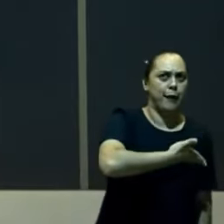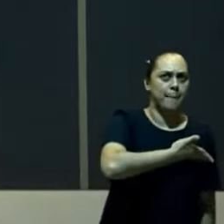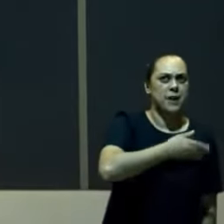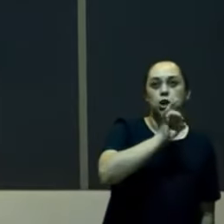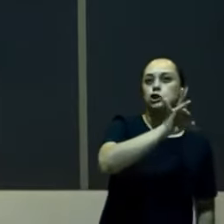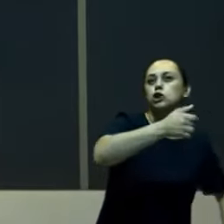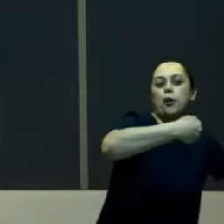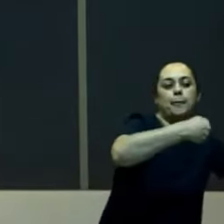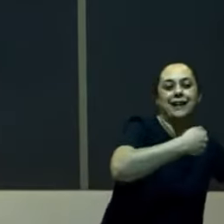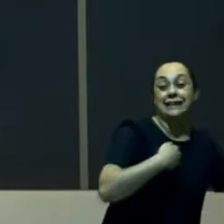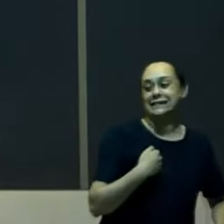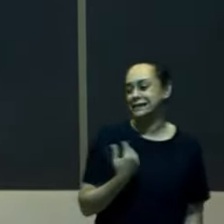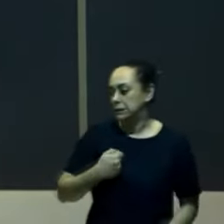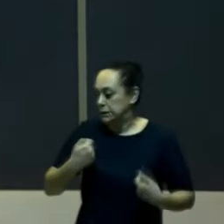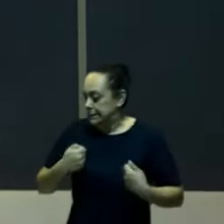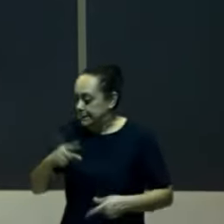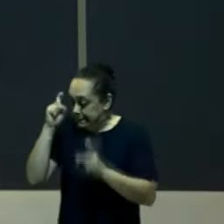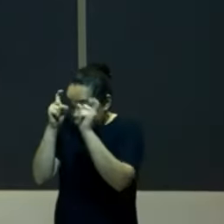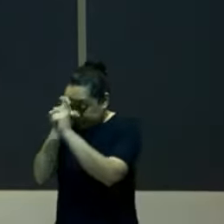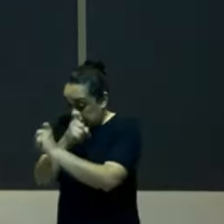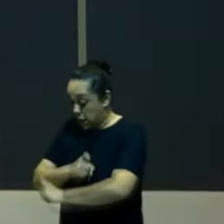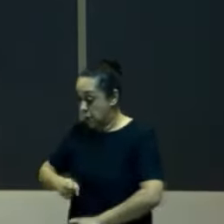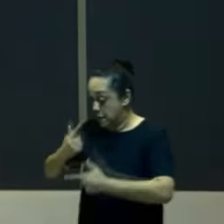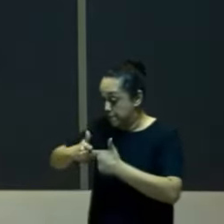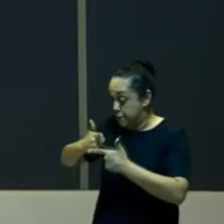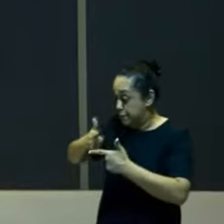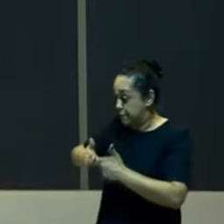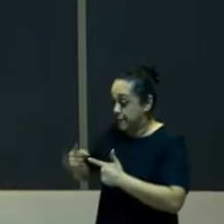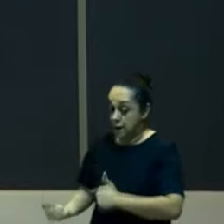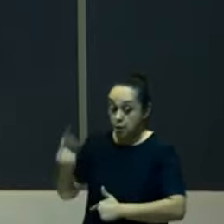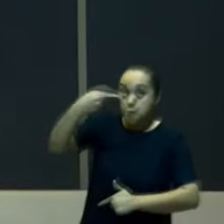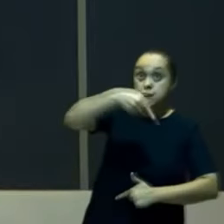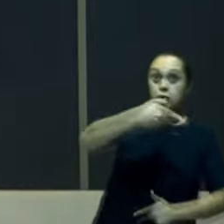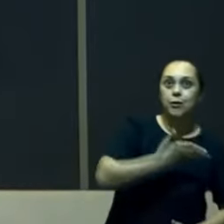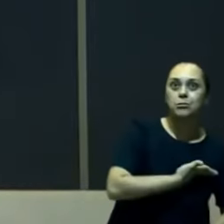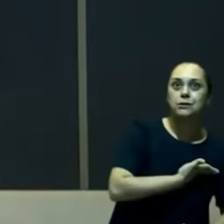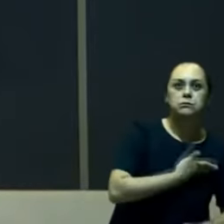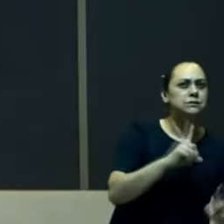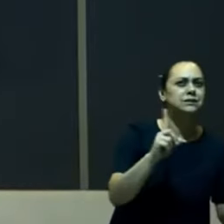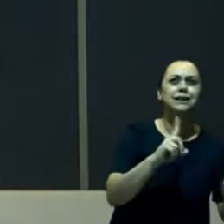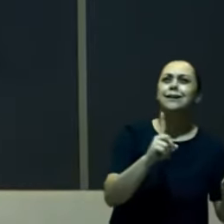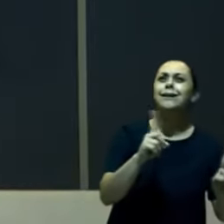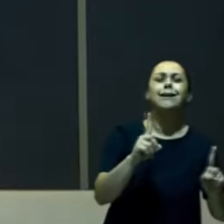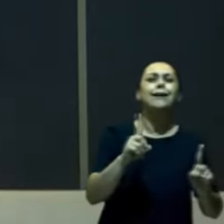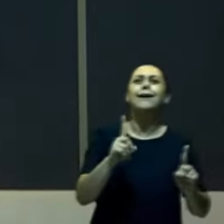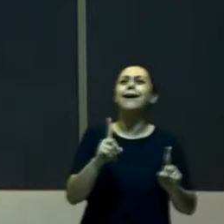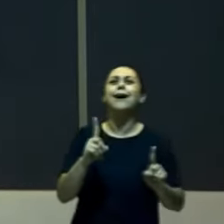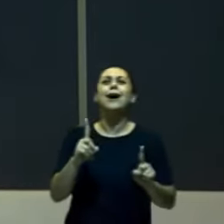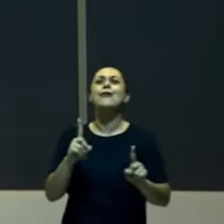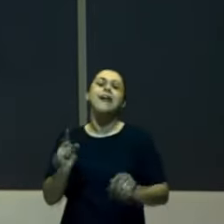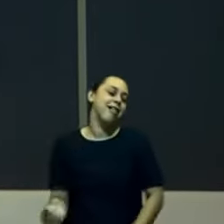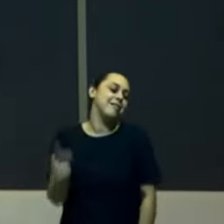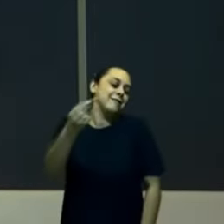passando, dá uma olhadinha para ver se está tudo bem. Ser generoso é isso.